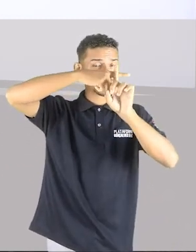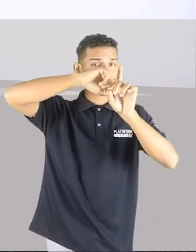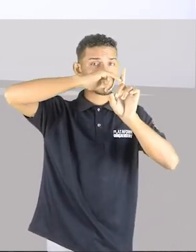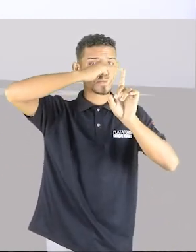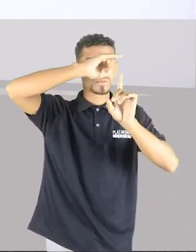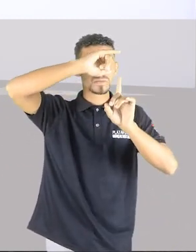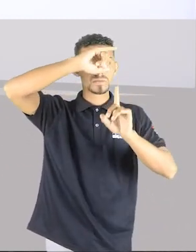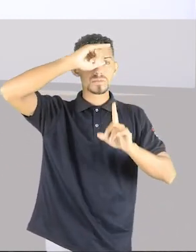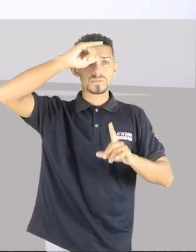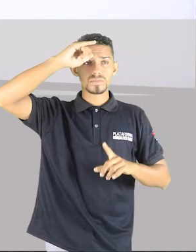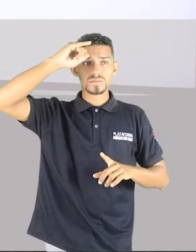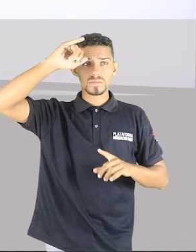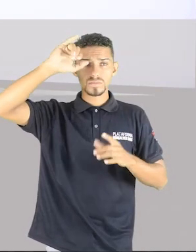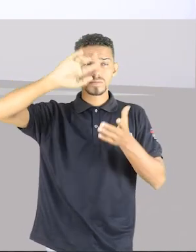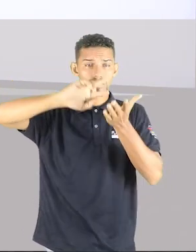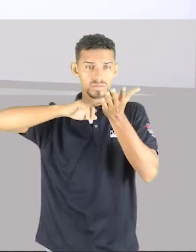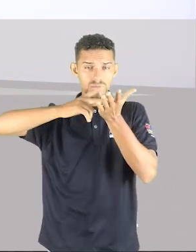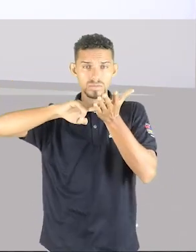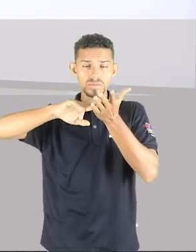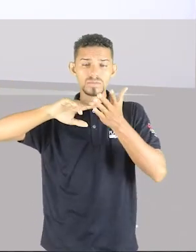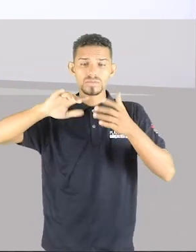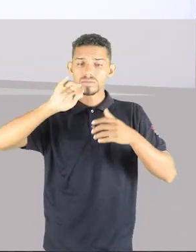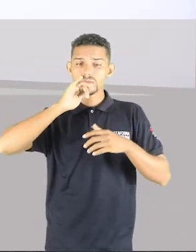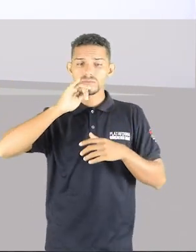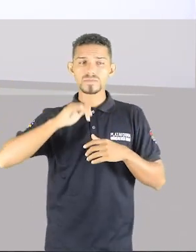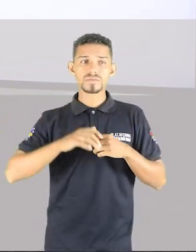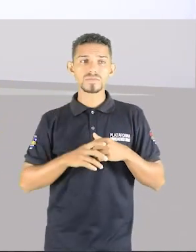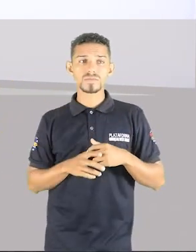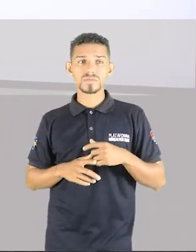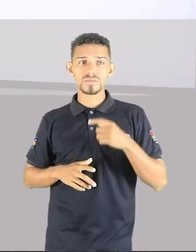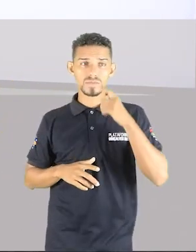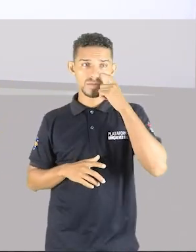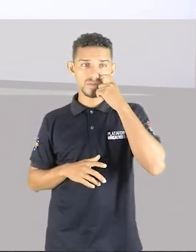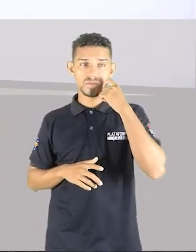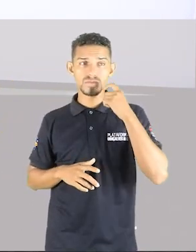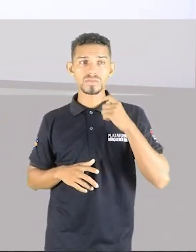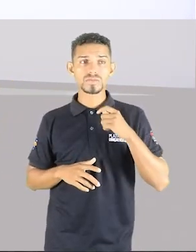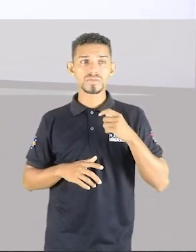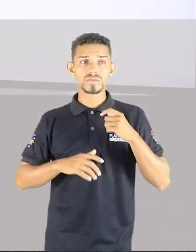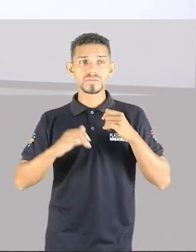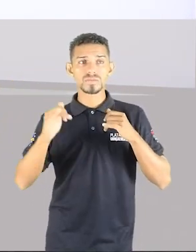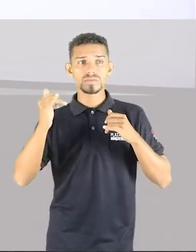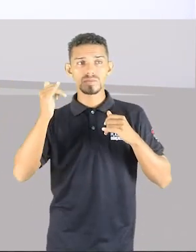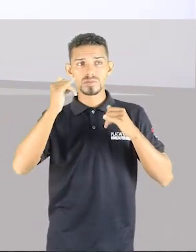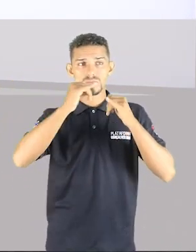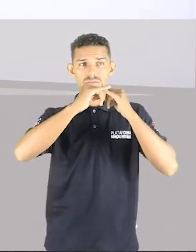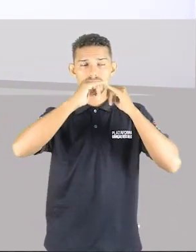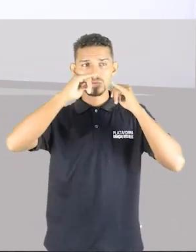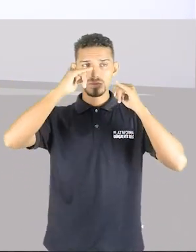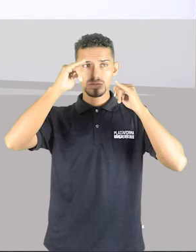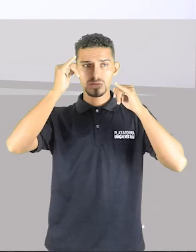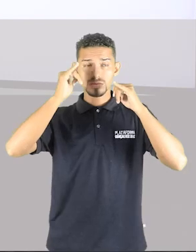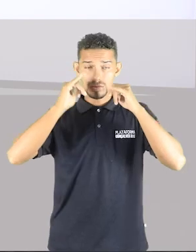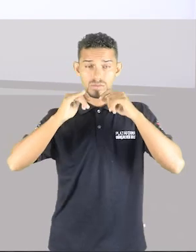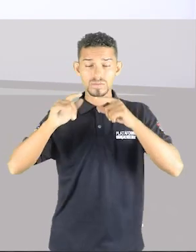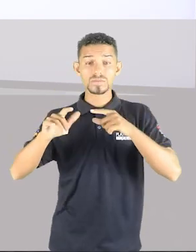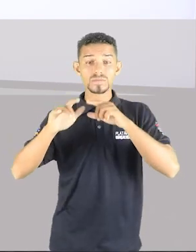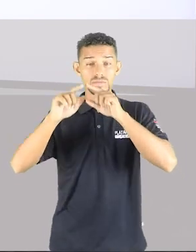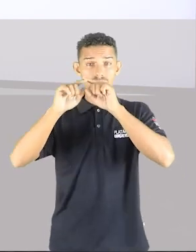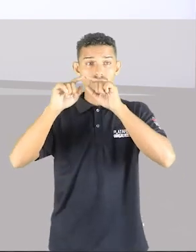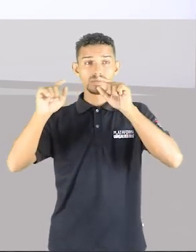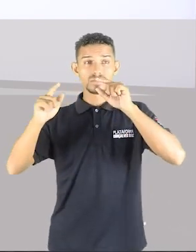do gerador se o interruptor tiver fechado né tiver fechada a chave aqui ó aí quando chegar nesse